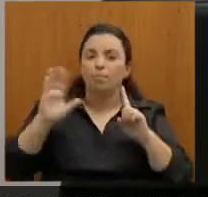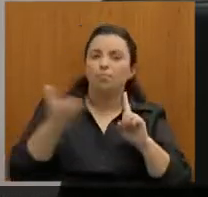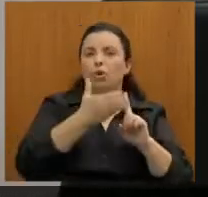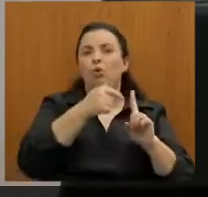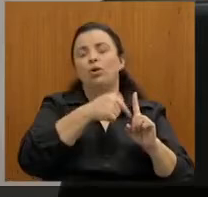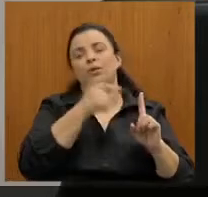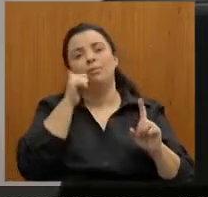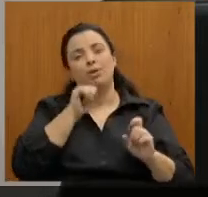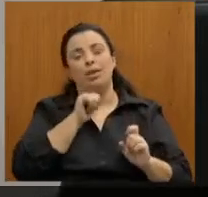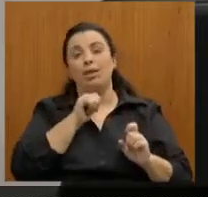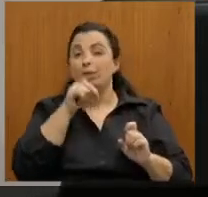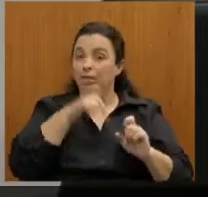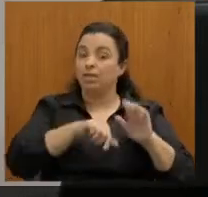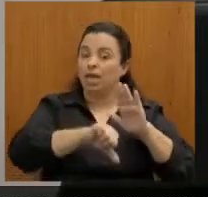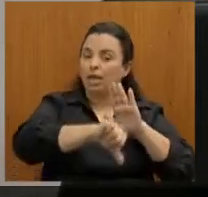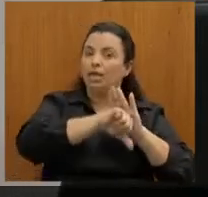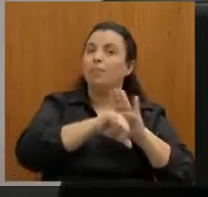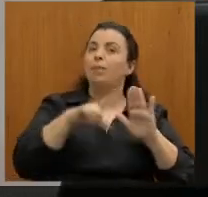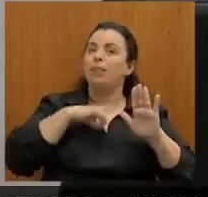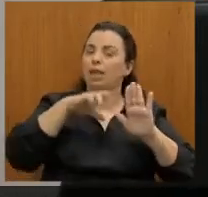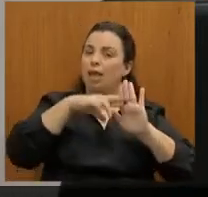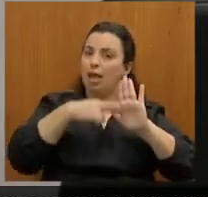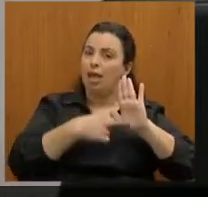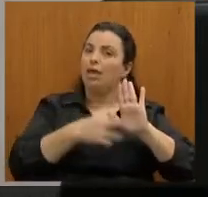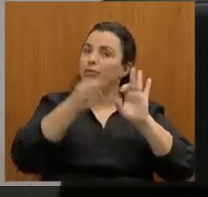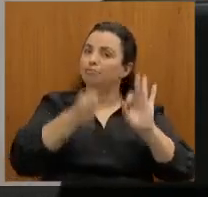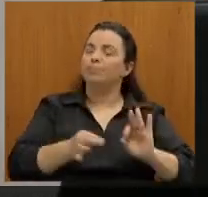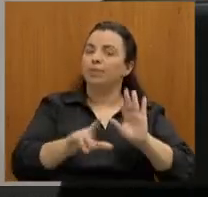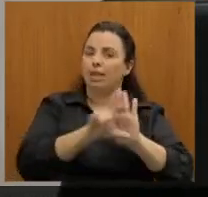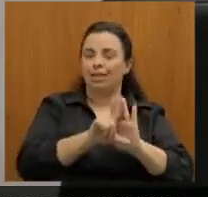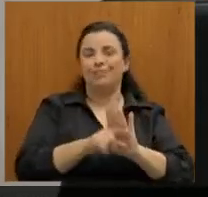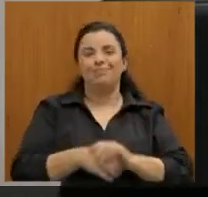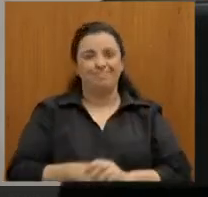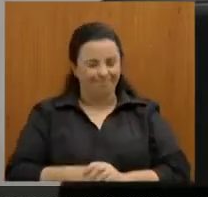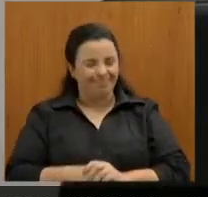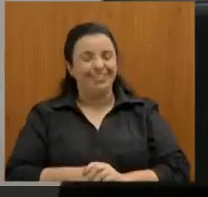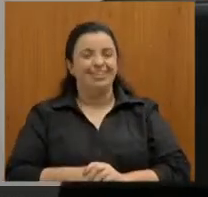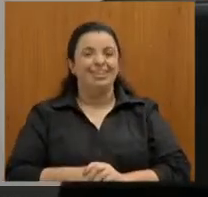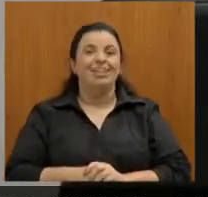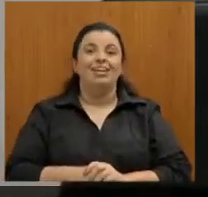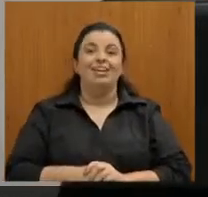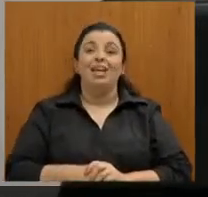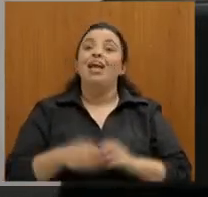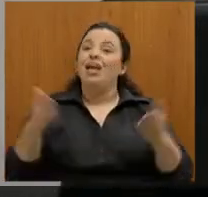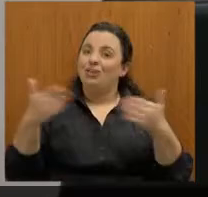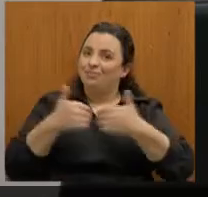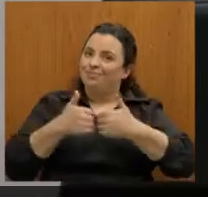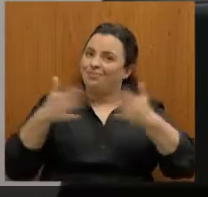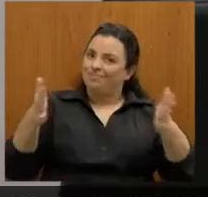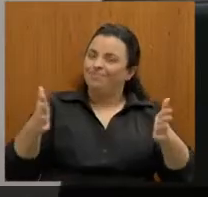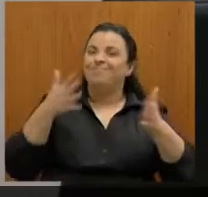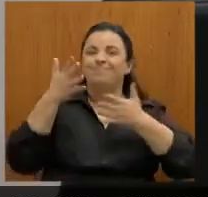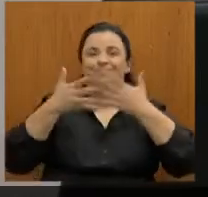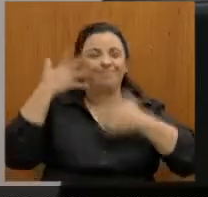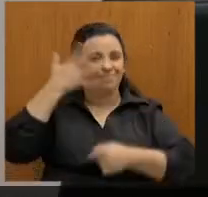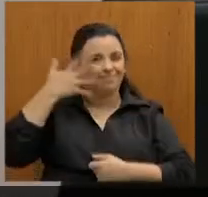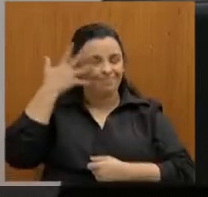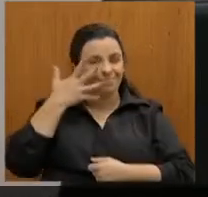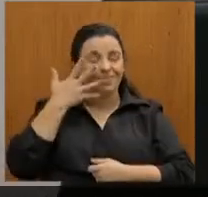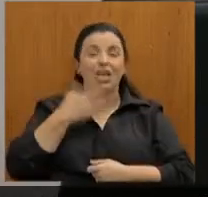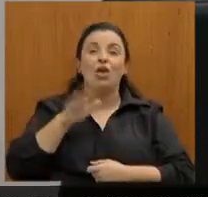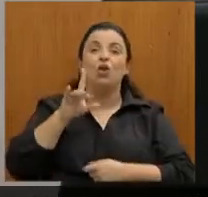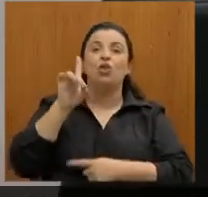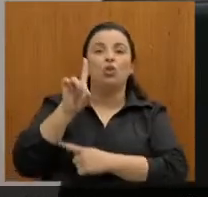Norma né regular Tá bom vamos então iniciar os nossos o nosso painel Quero convidar a doutora